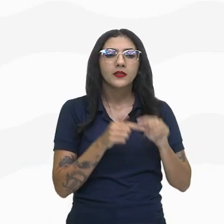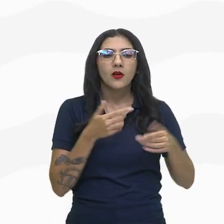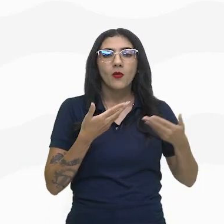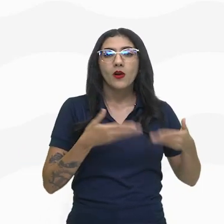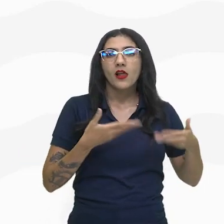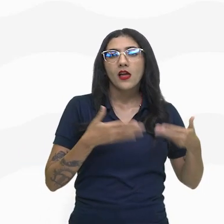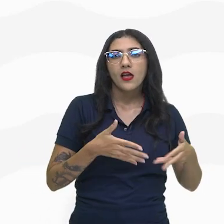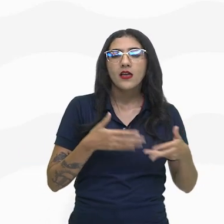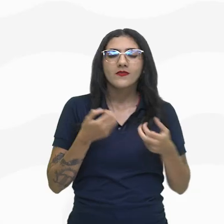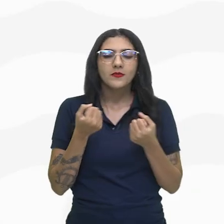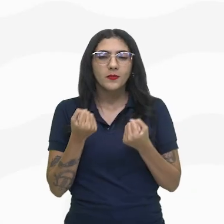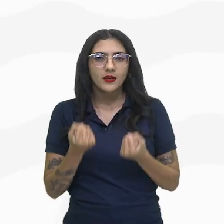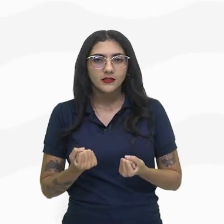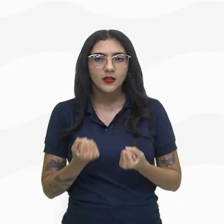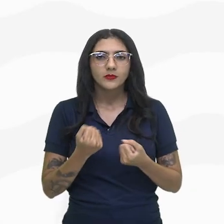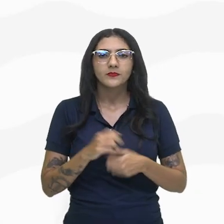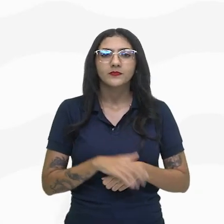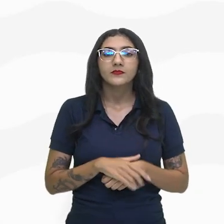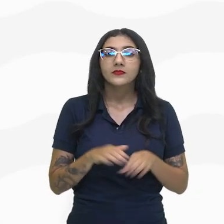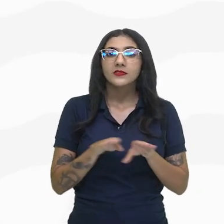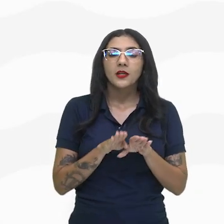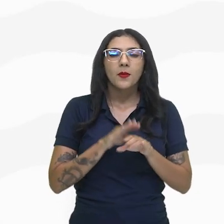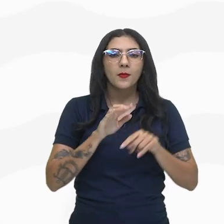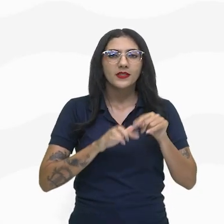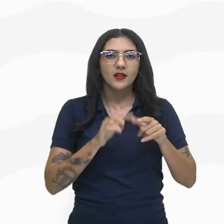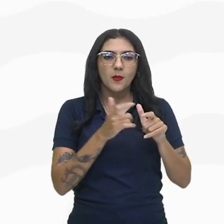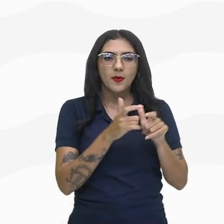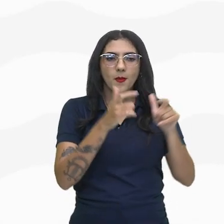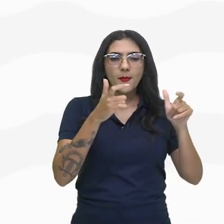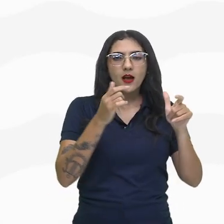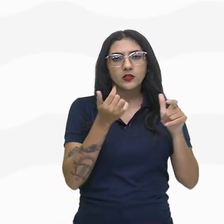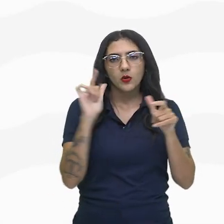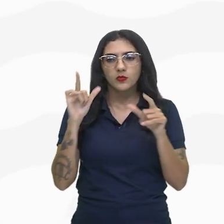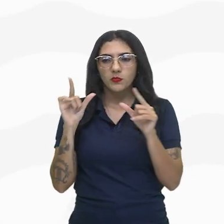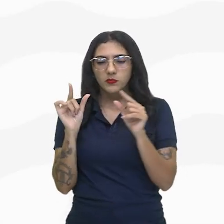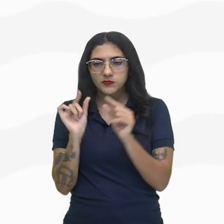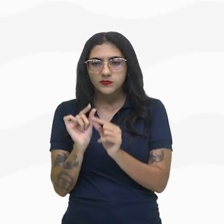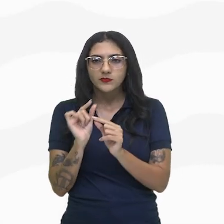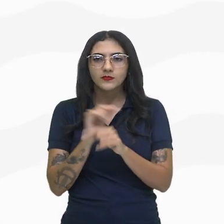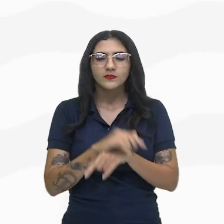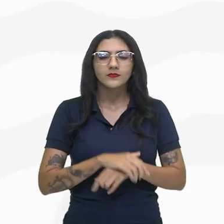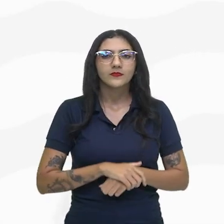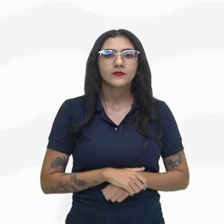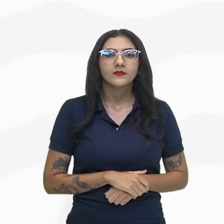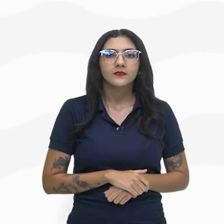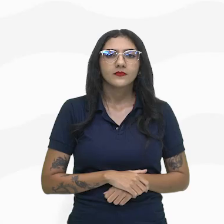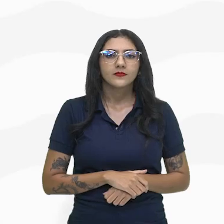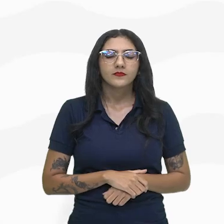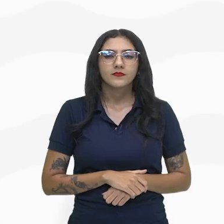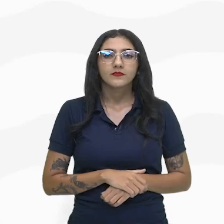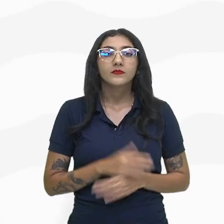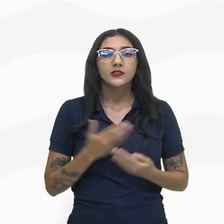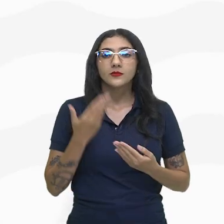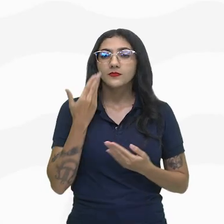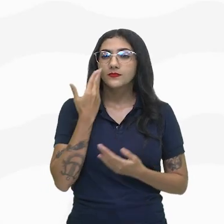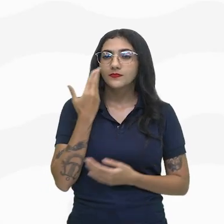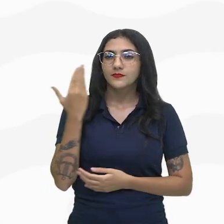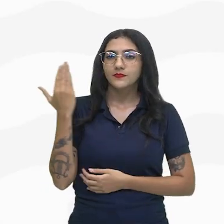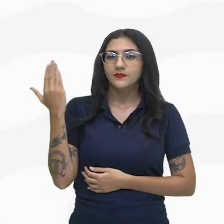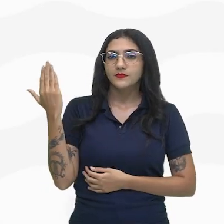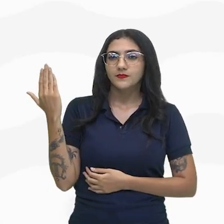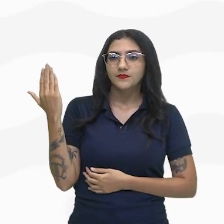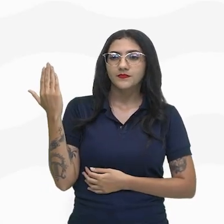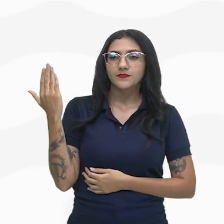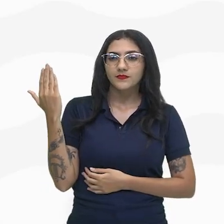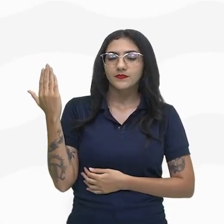mais leves e também os maiores dos menores. Então, nós temos aí na imagem uma mesa